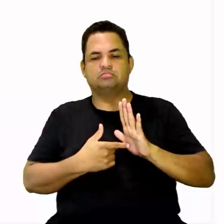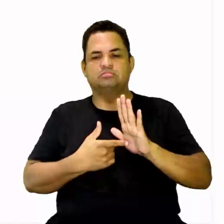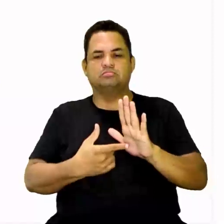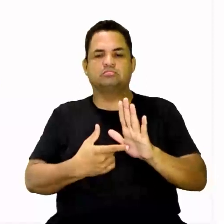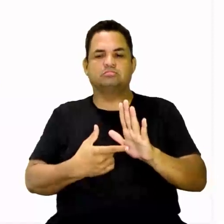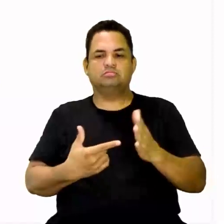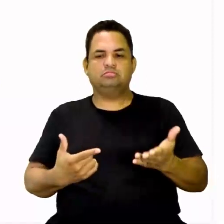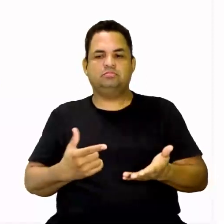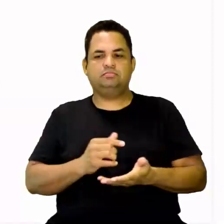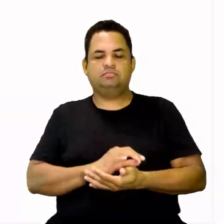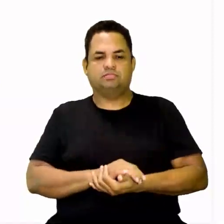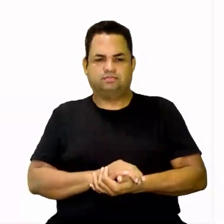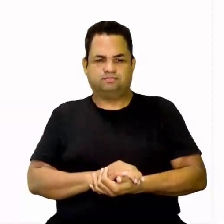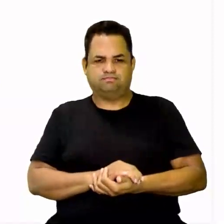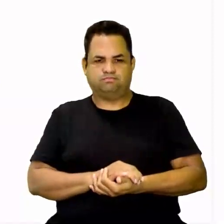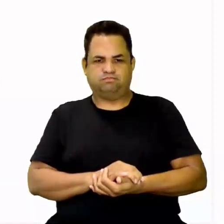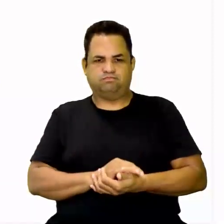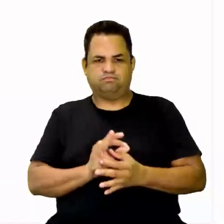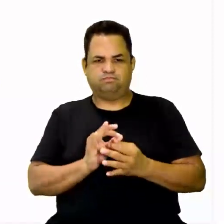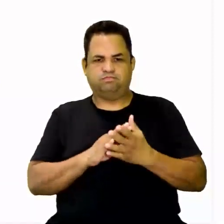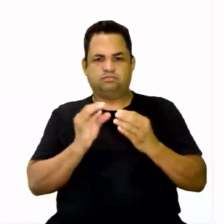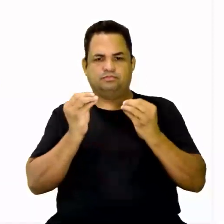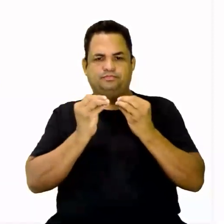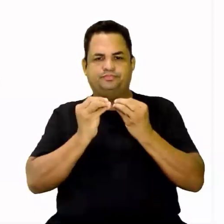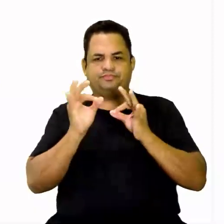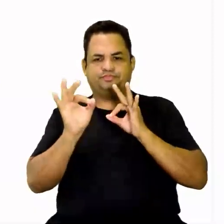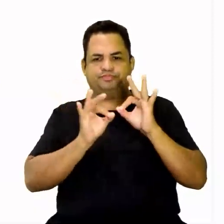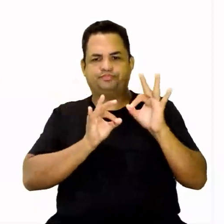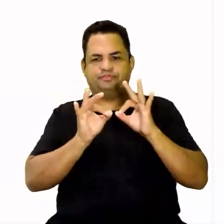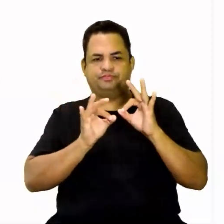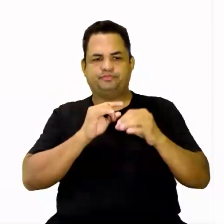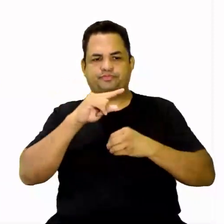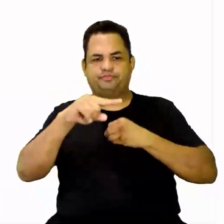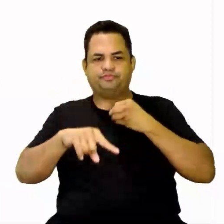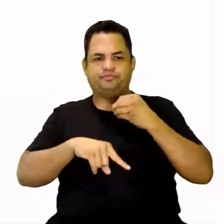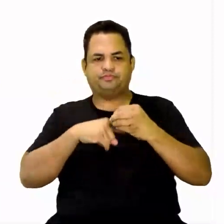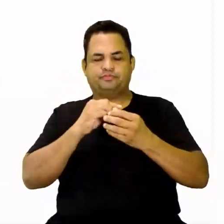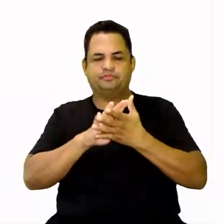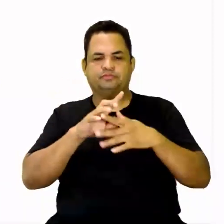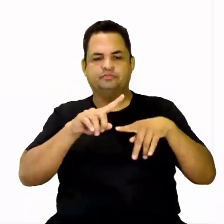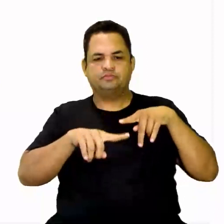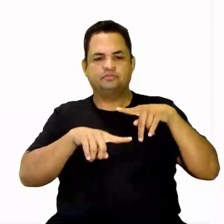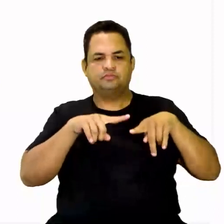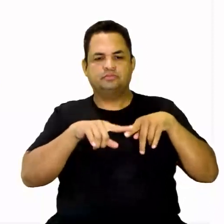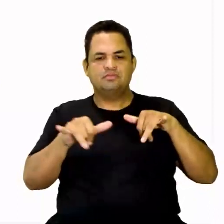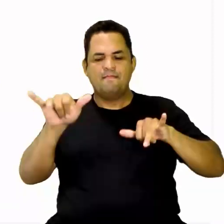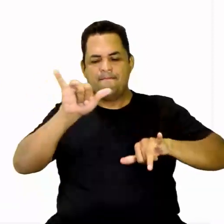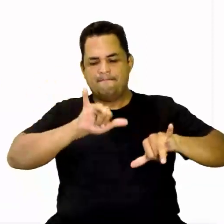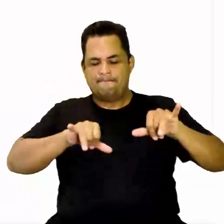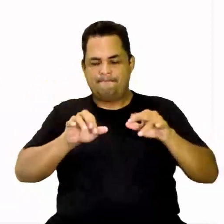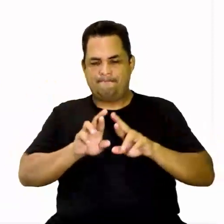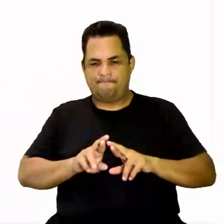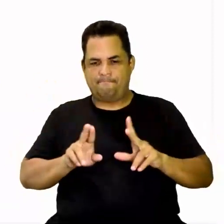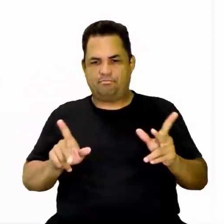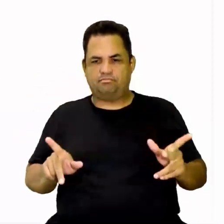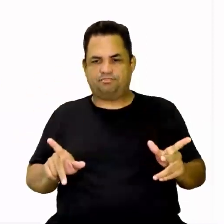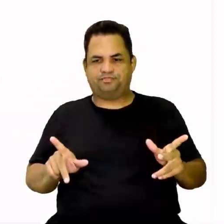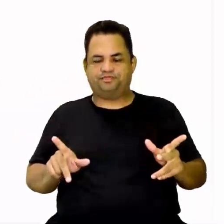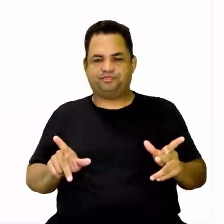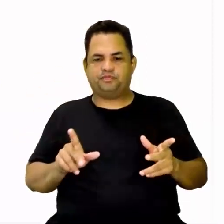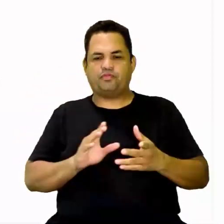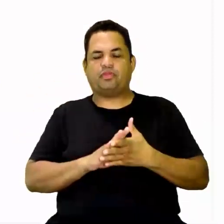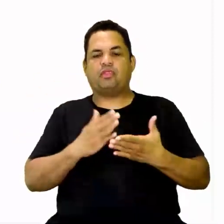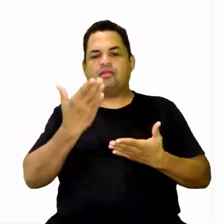representadas por moléculas formadas por átomos de elementos químicos diferentes. E